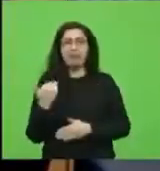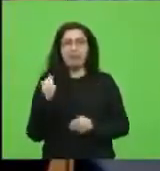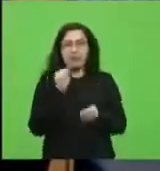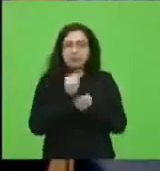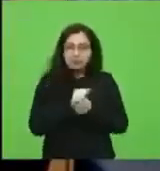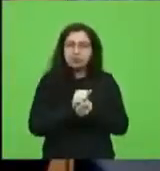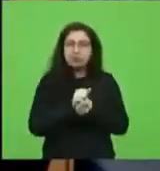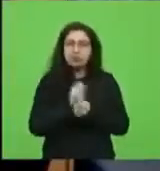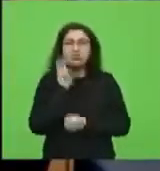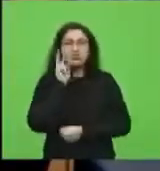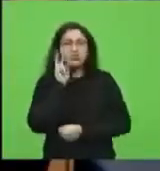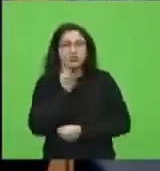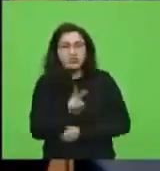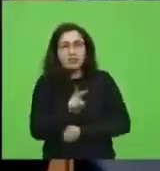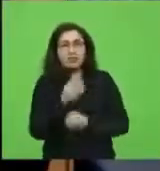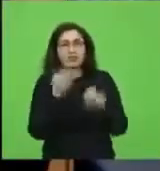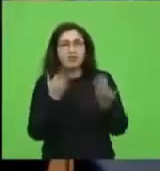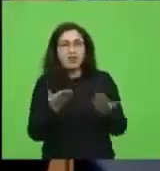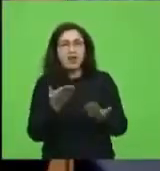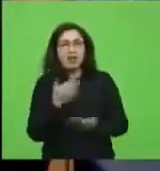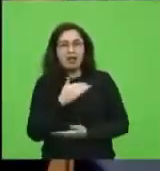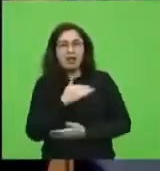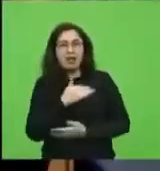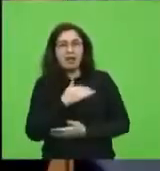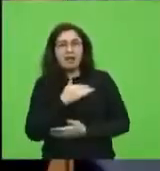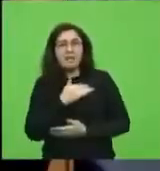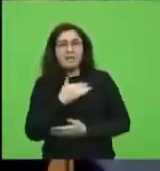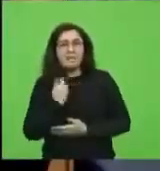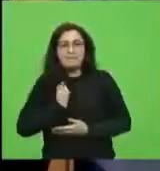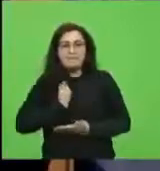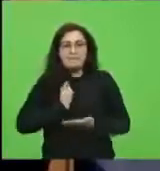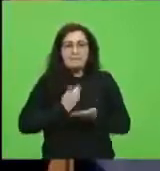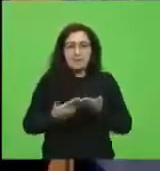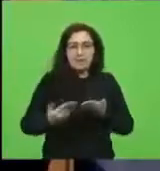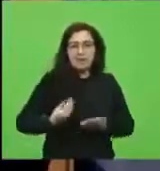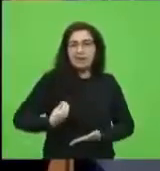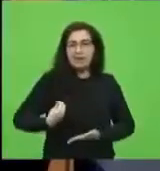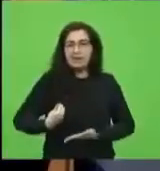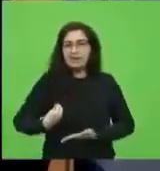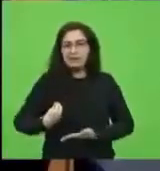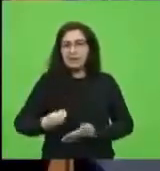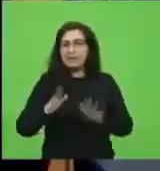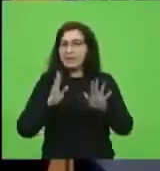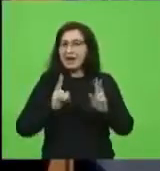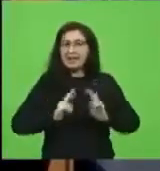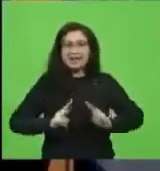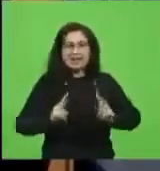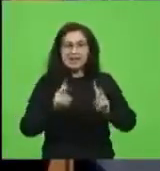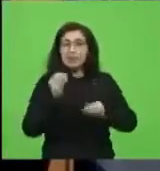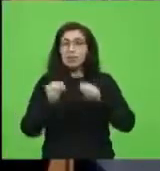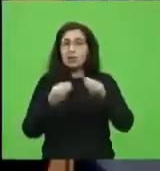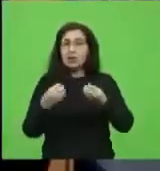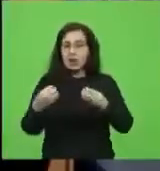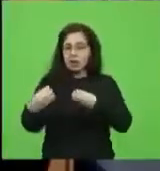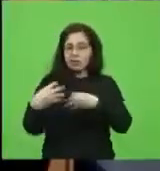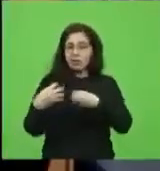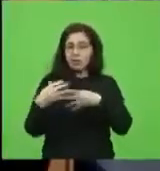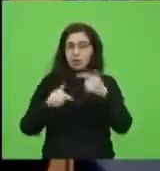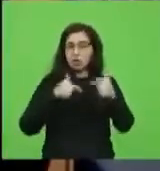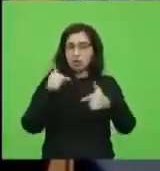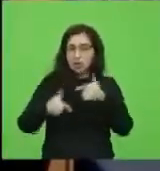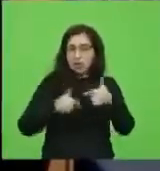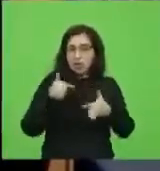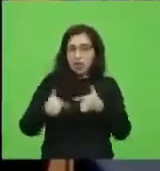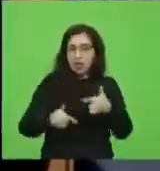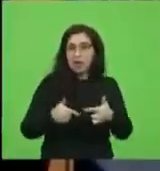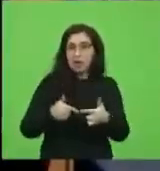Vendo ela perdendo a vida. Só que ela sempre deu um exemplo. Meu pai sempre me deu o exemplo do trabalho. E a minha mãe sempre